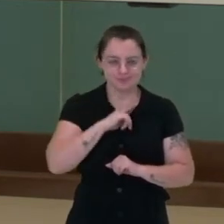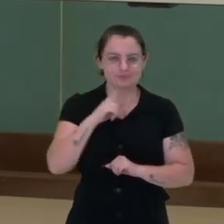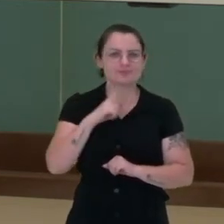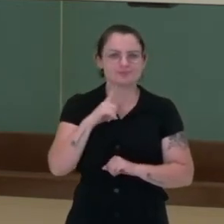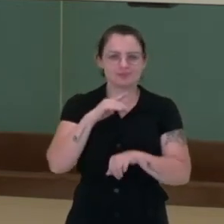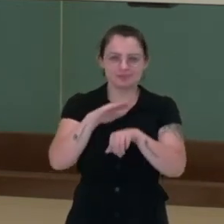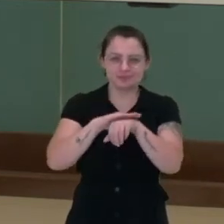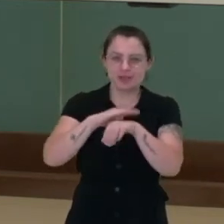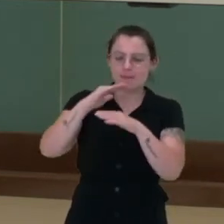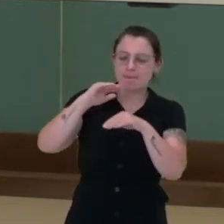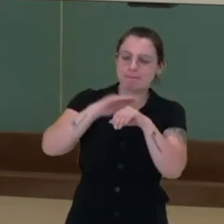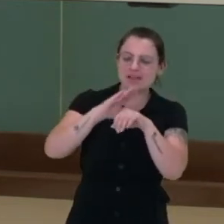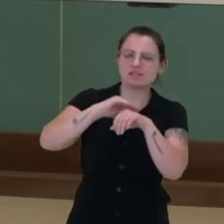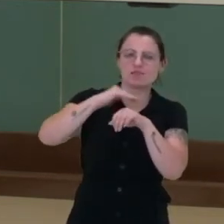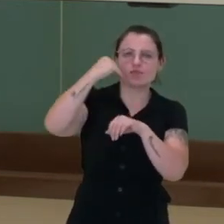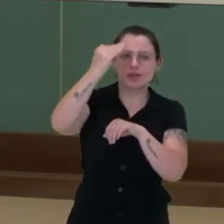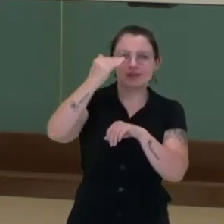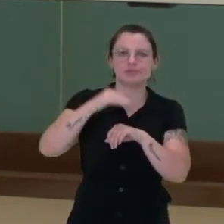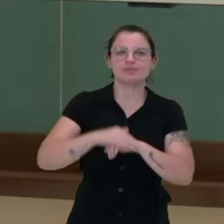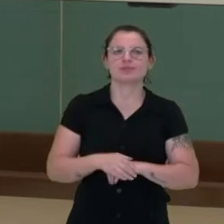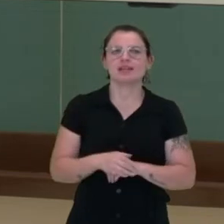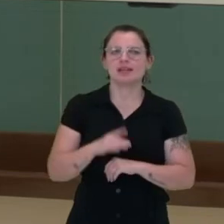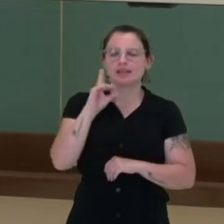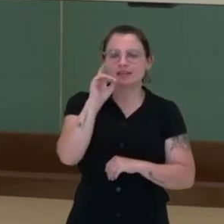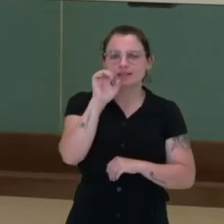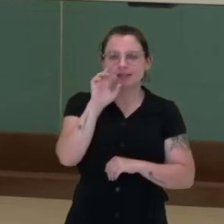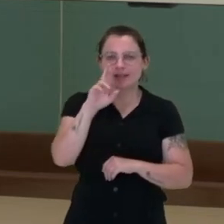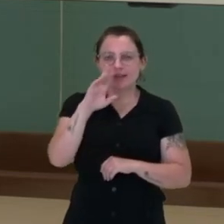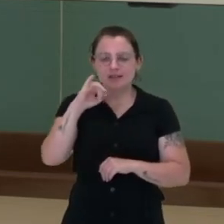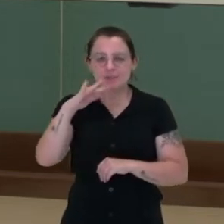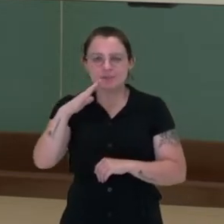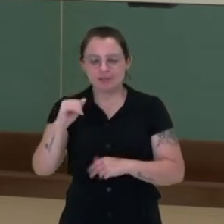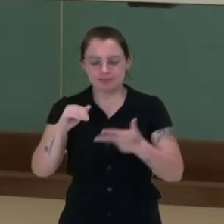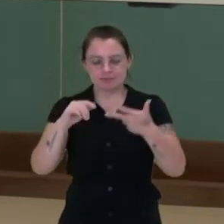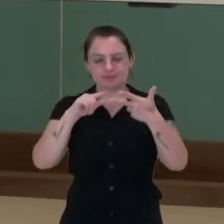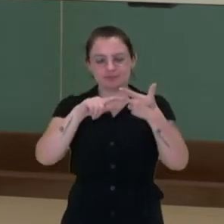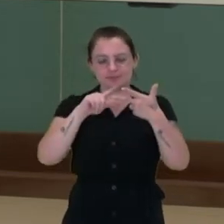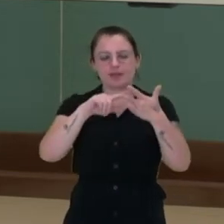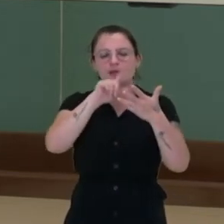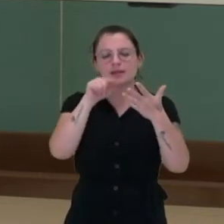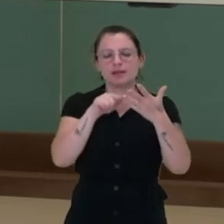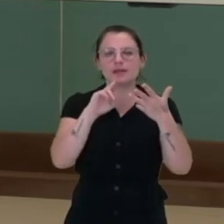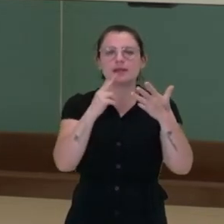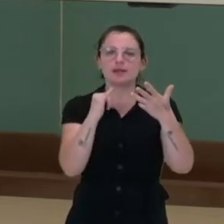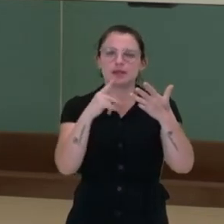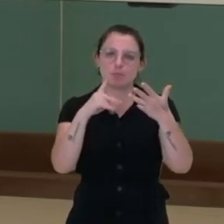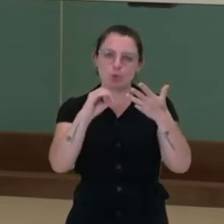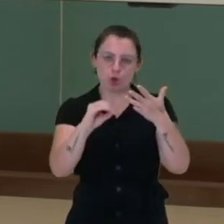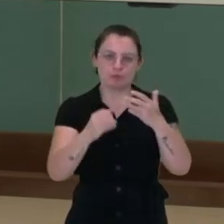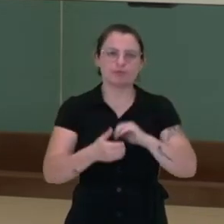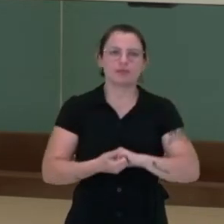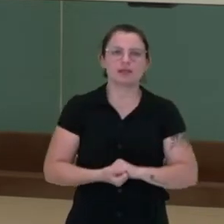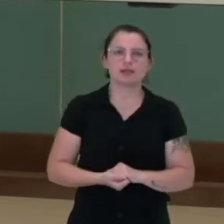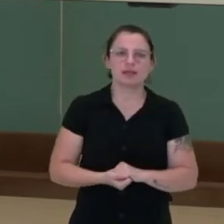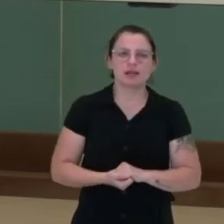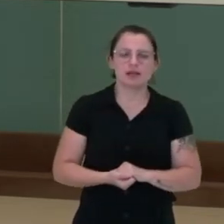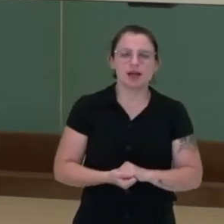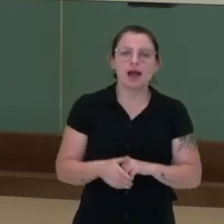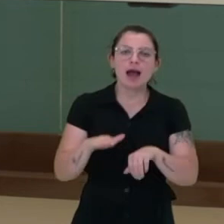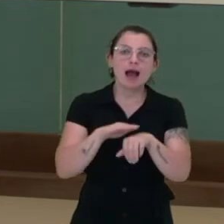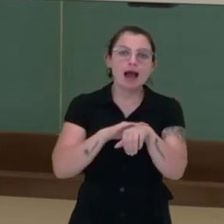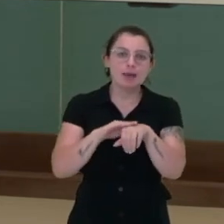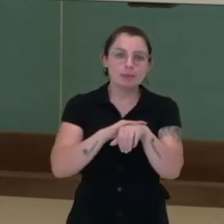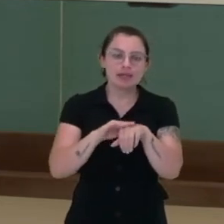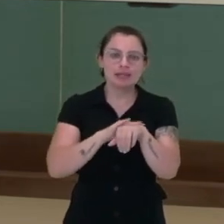mais externa, a derme intermediária e a hipoderme, a mais interna. A pele, então,